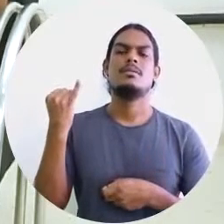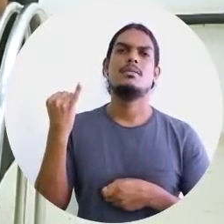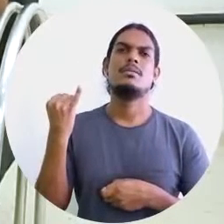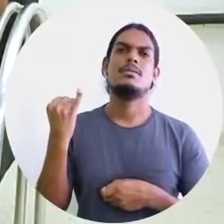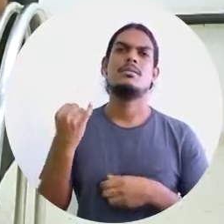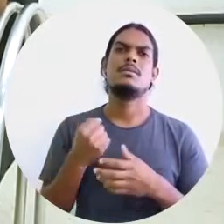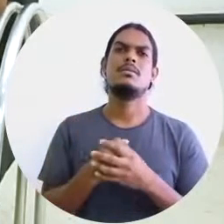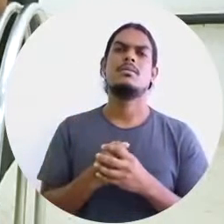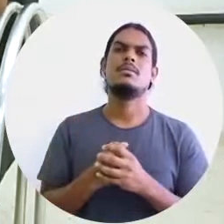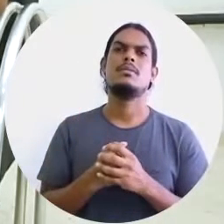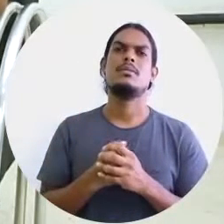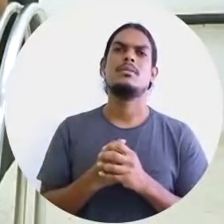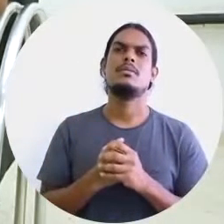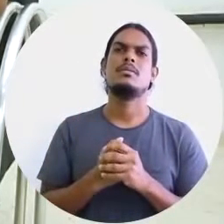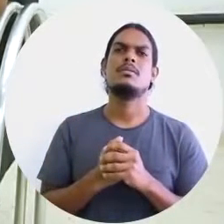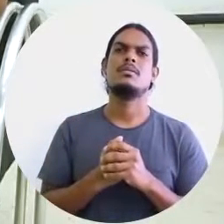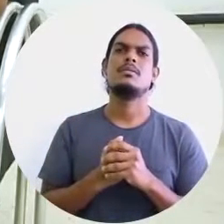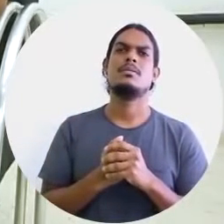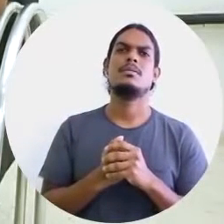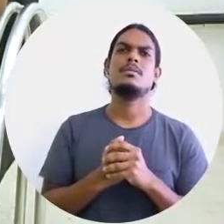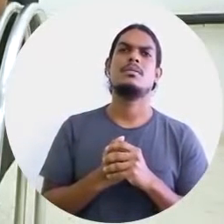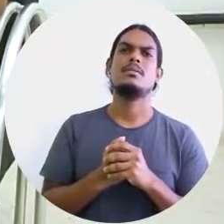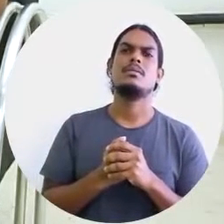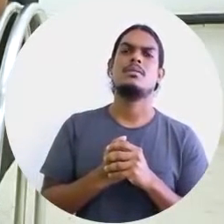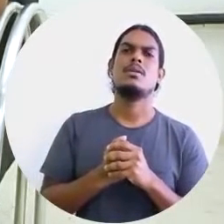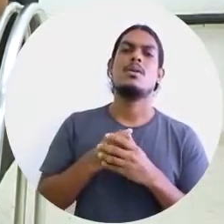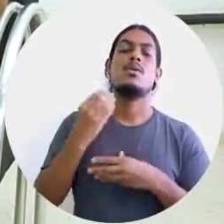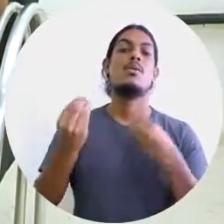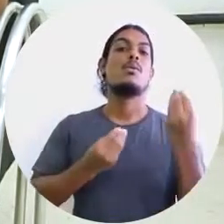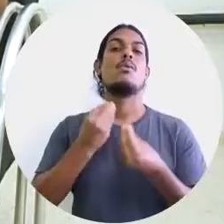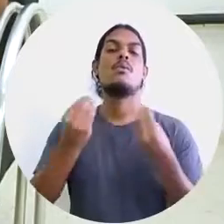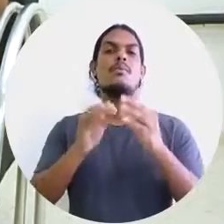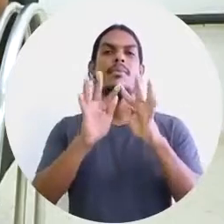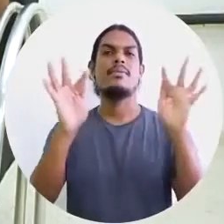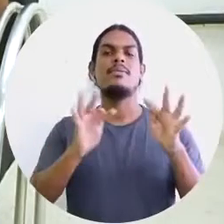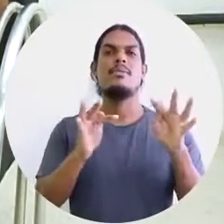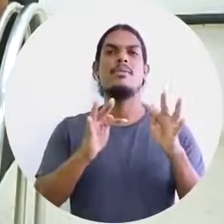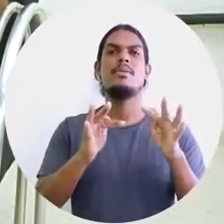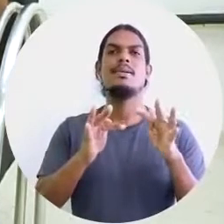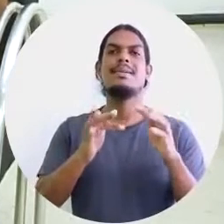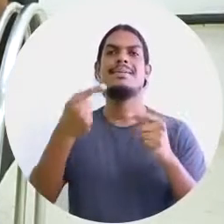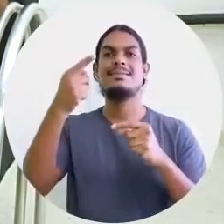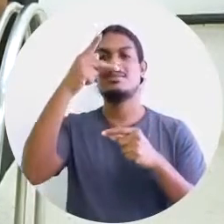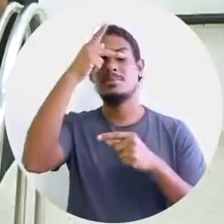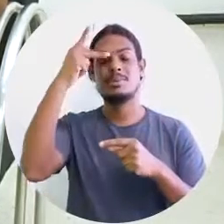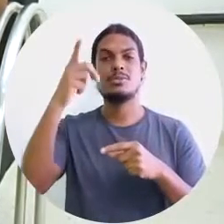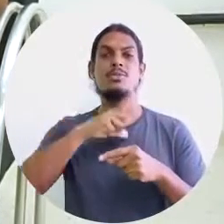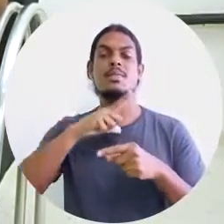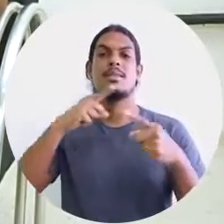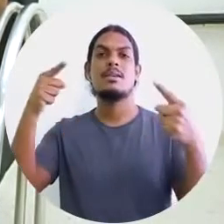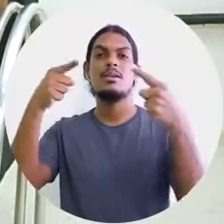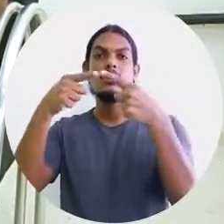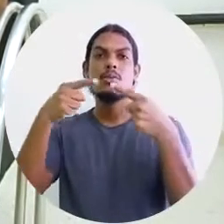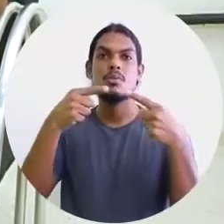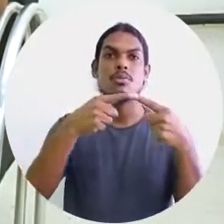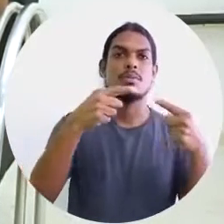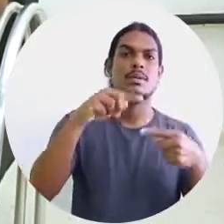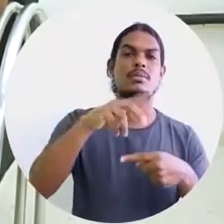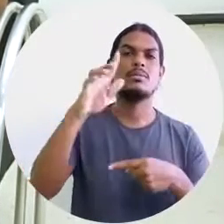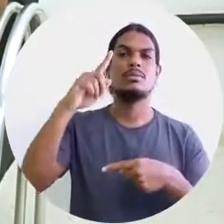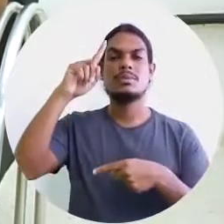a quanto as pessoas estão expostas e quanto é a redução para cada tipo de equipamento